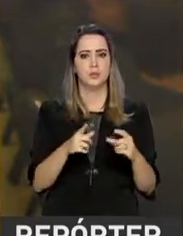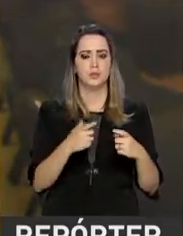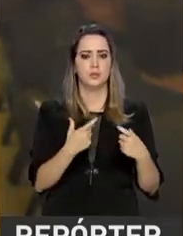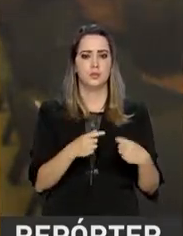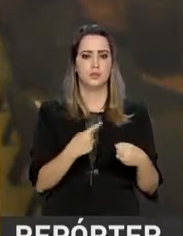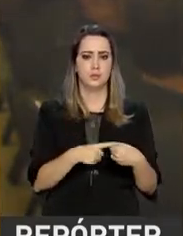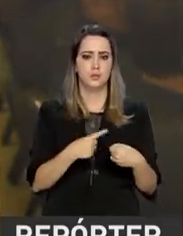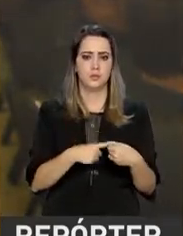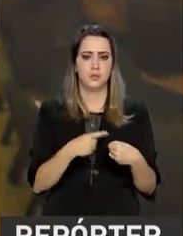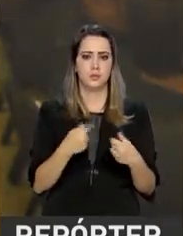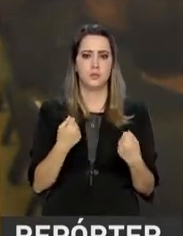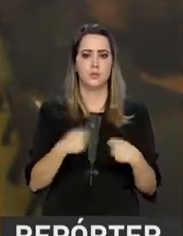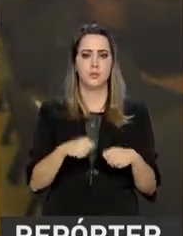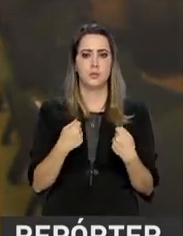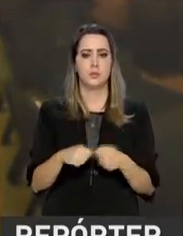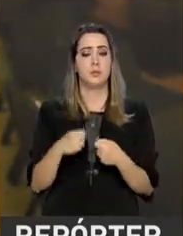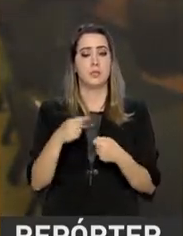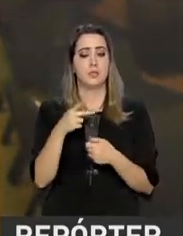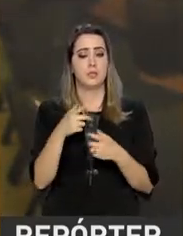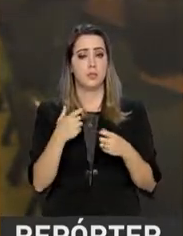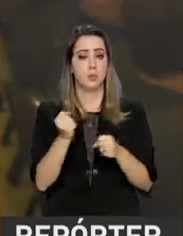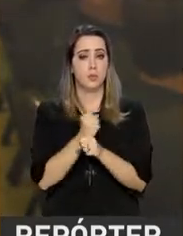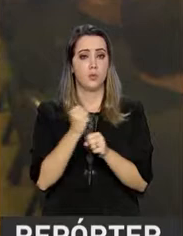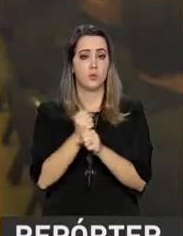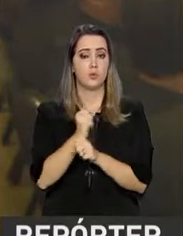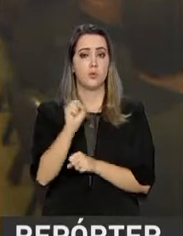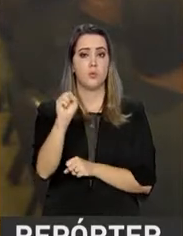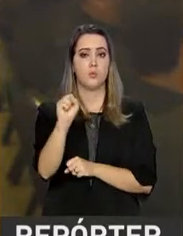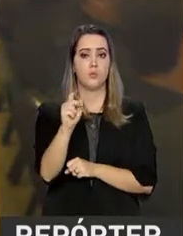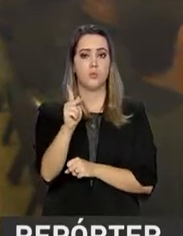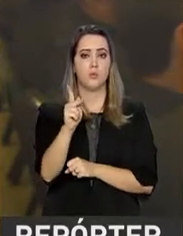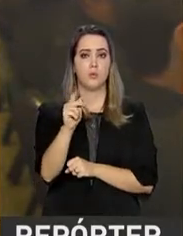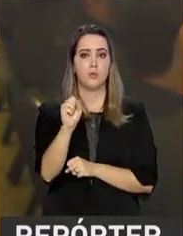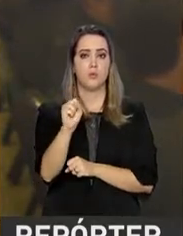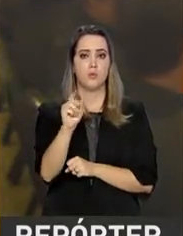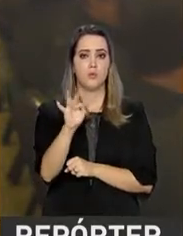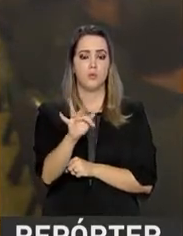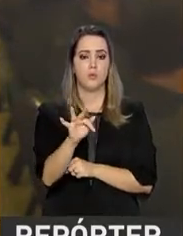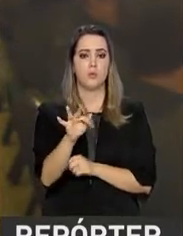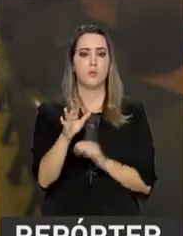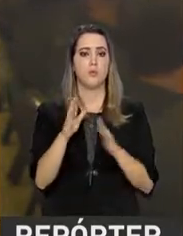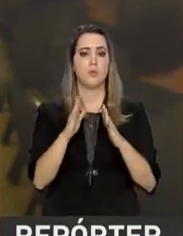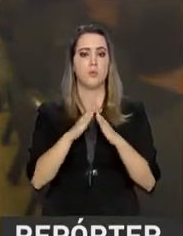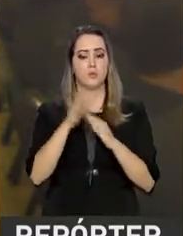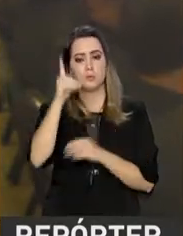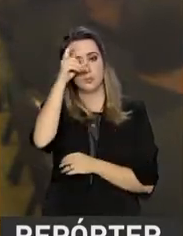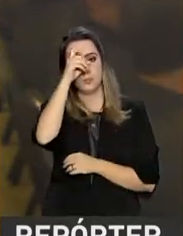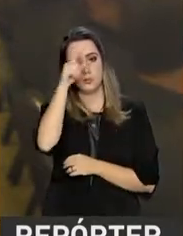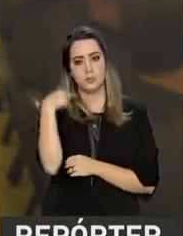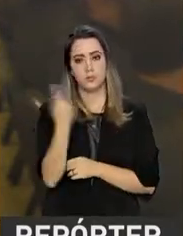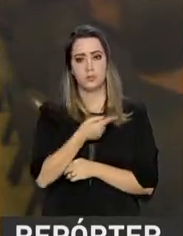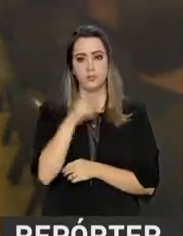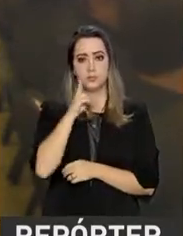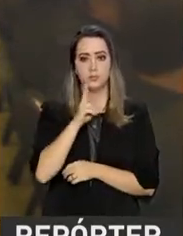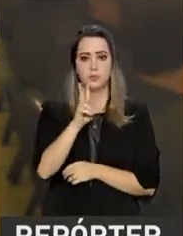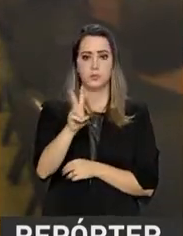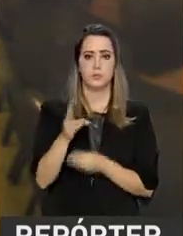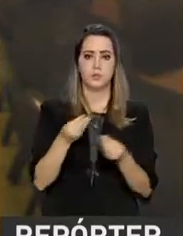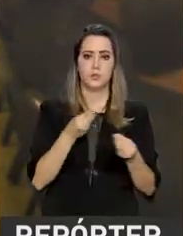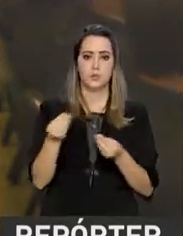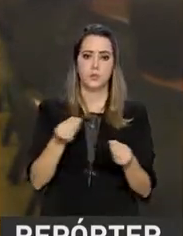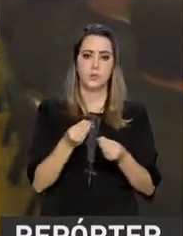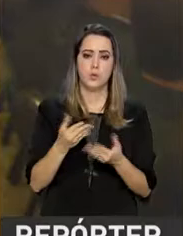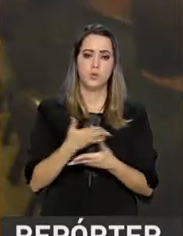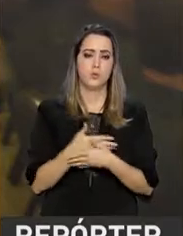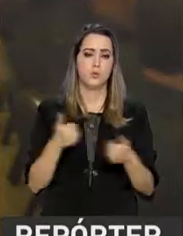ainda precisa construir um PSF, investimento em obra no nosso hospital, enfim, a gente vai fazer uma análise desse recurso para ver de que forma que